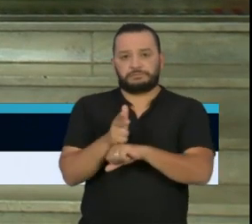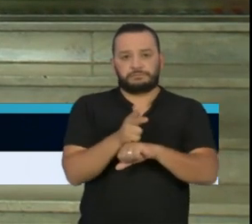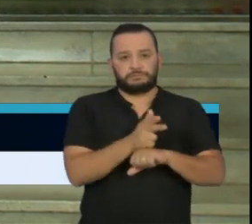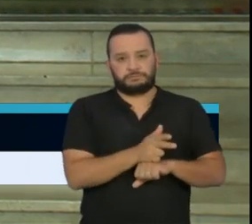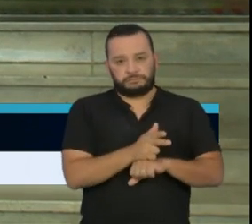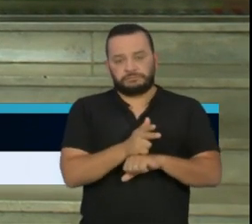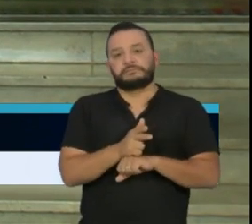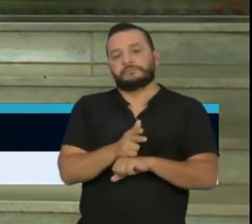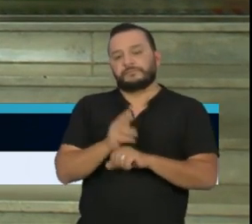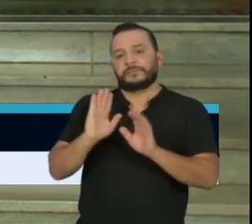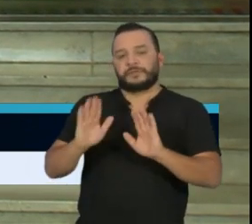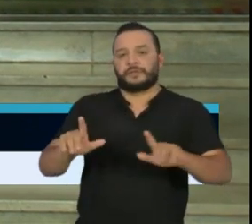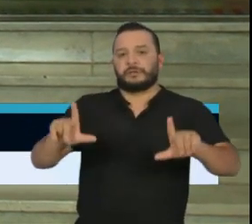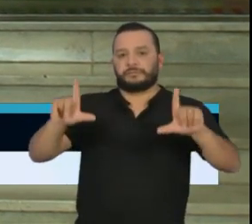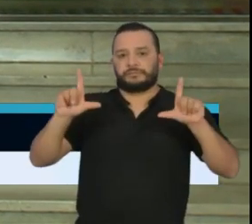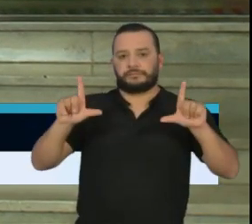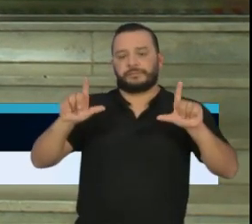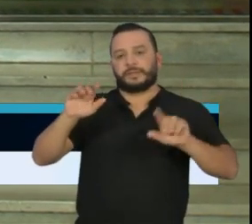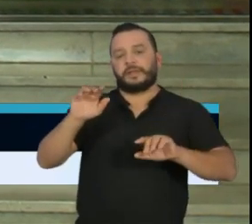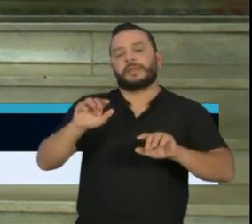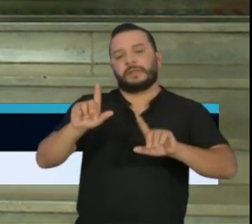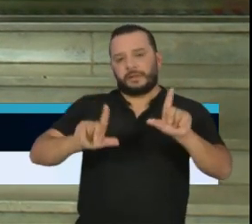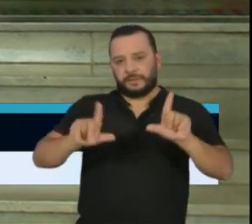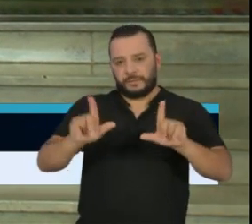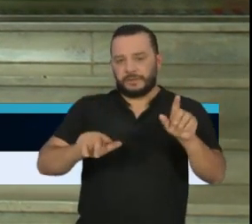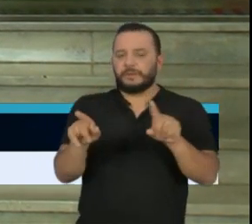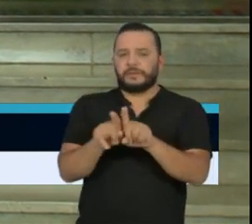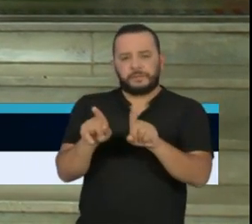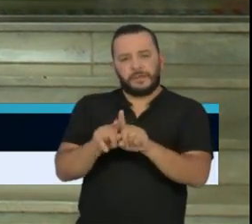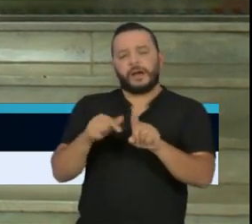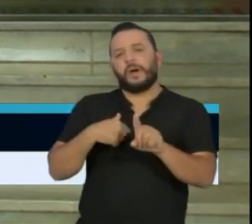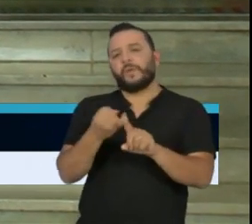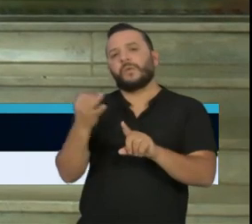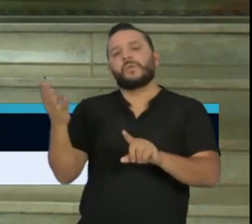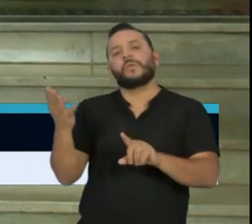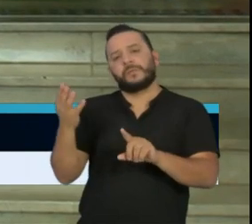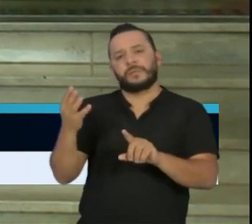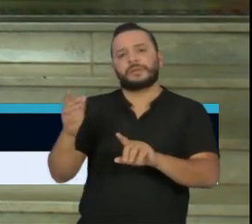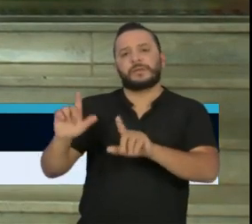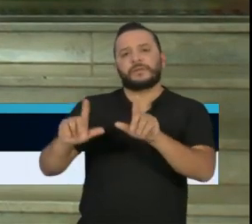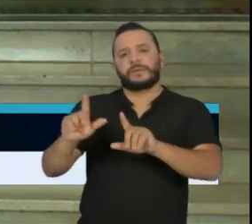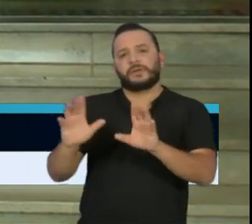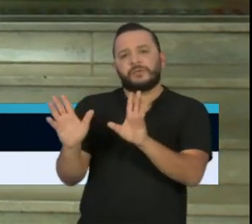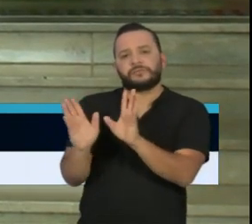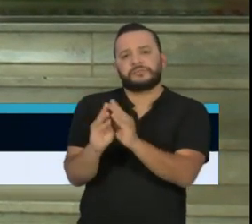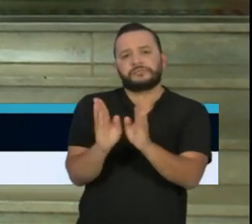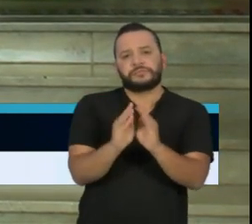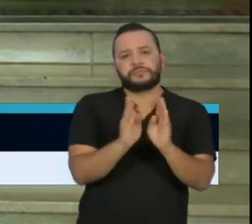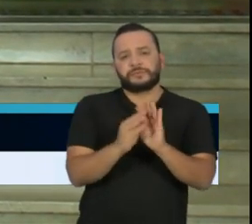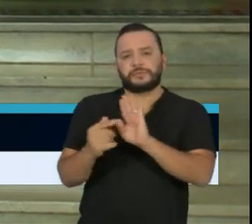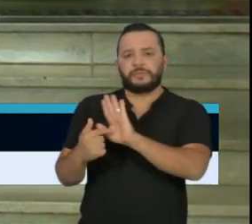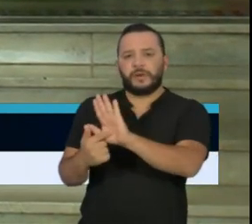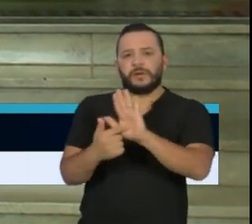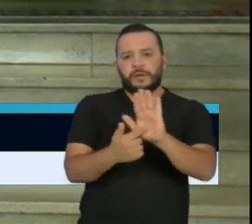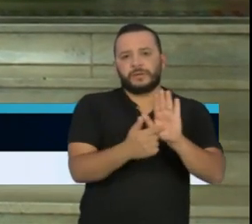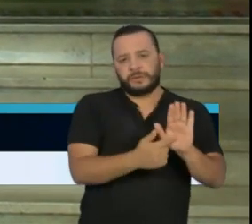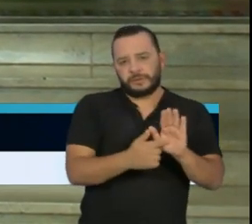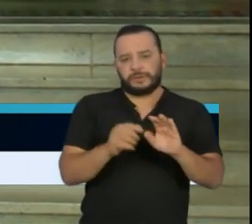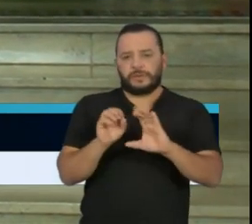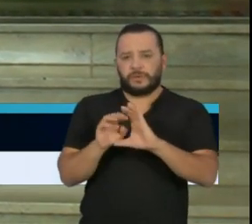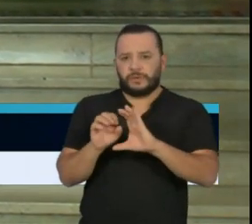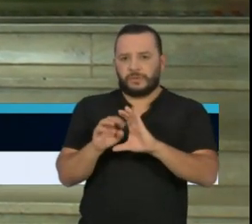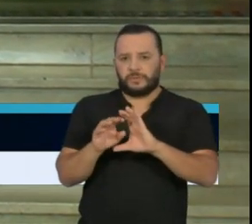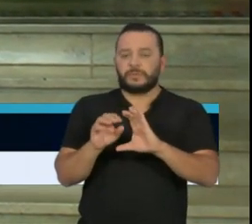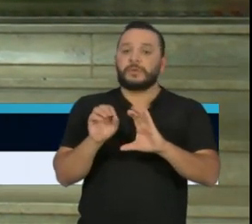e agradecer também os flashes e as matérias que serão produzidas daqui a partir de agora, da TV Globo, da